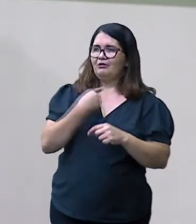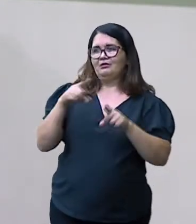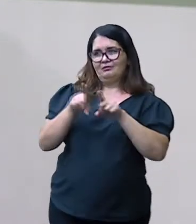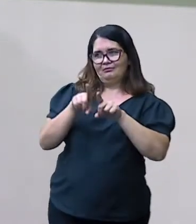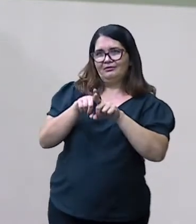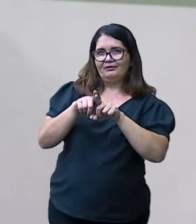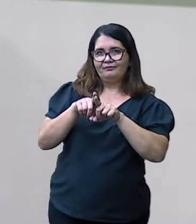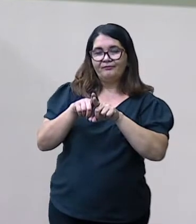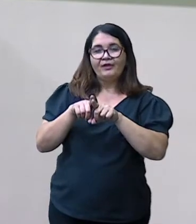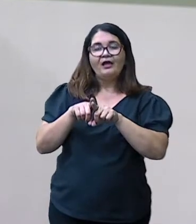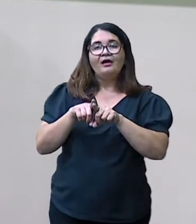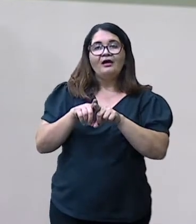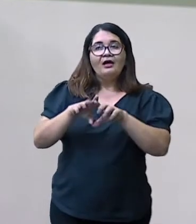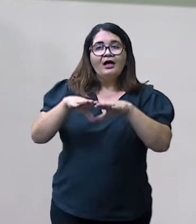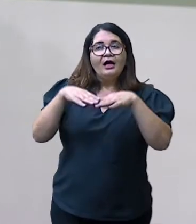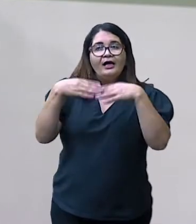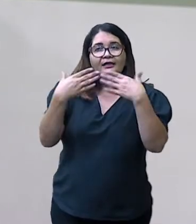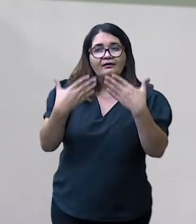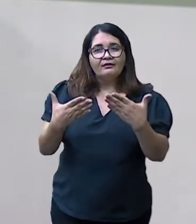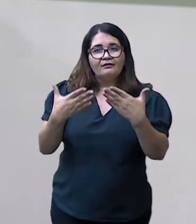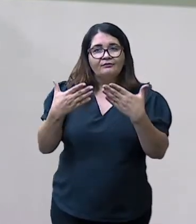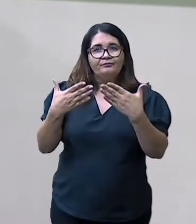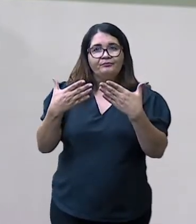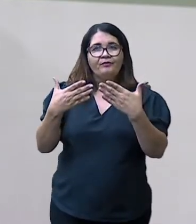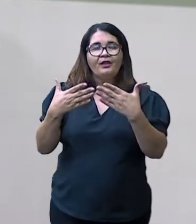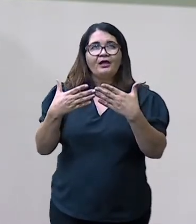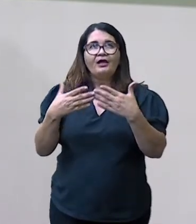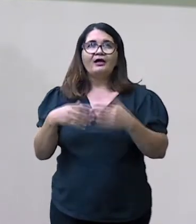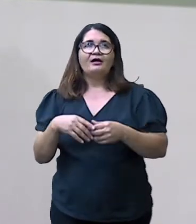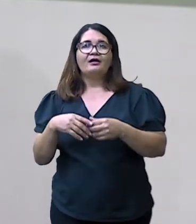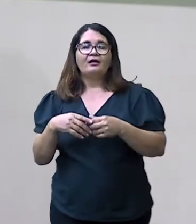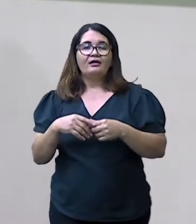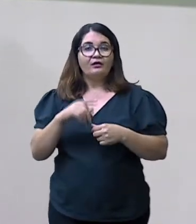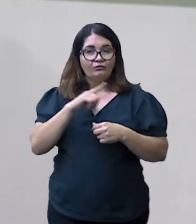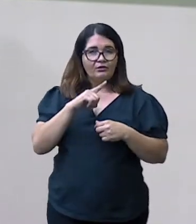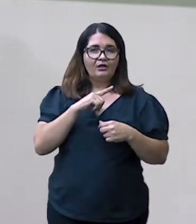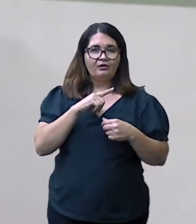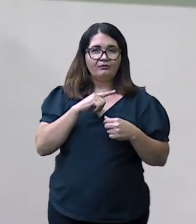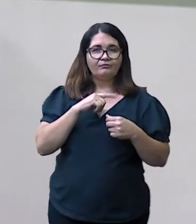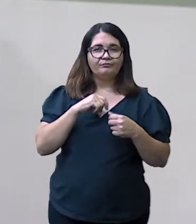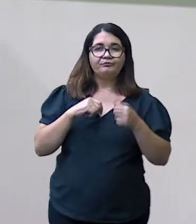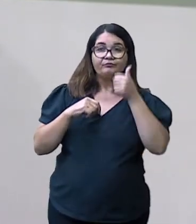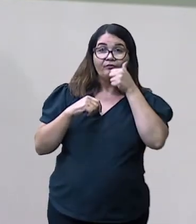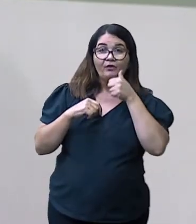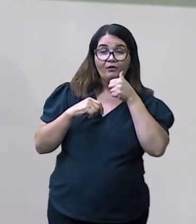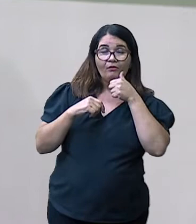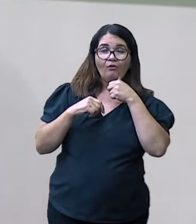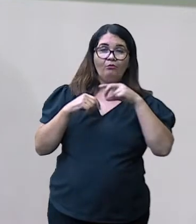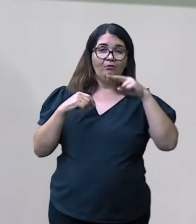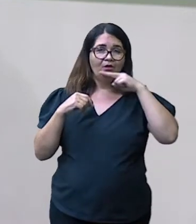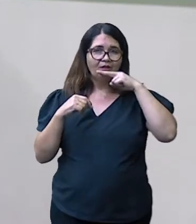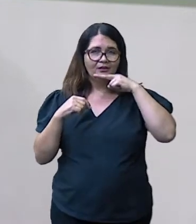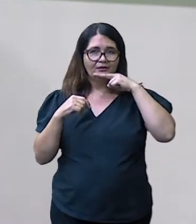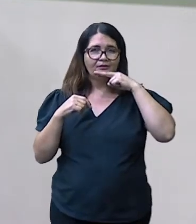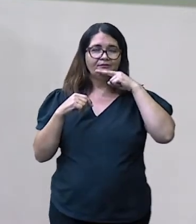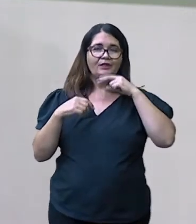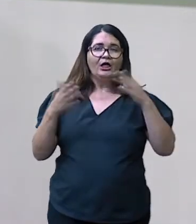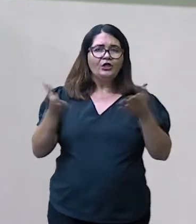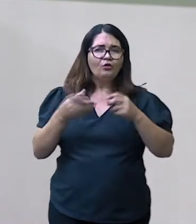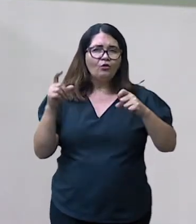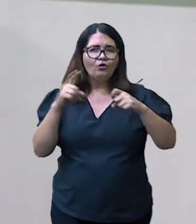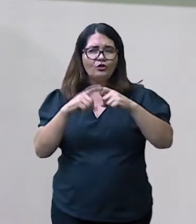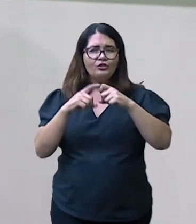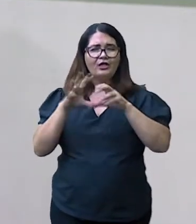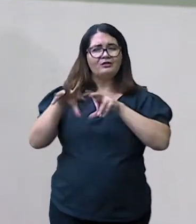programação e levei uma neta comigo, a Bruna, que hoje é médica também, ela foi comigo para me